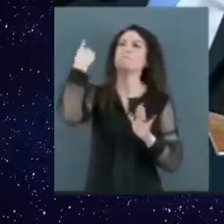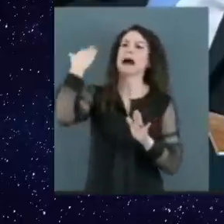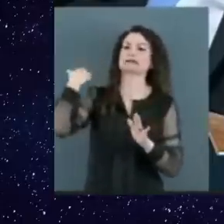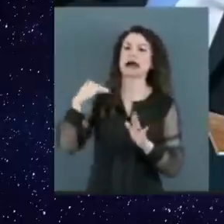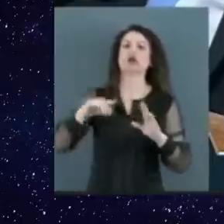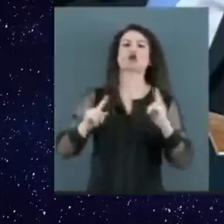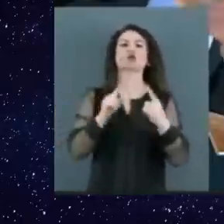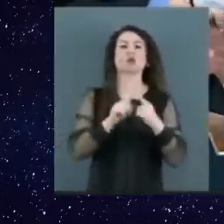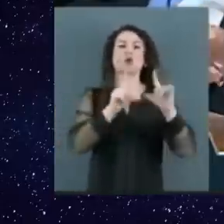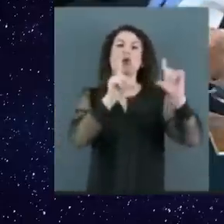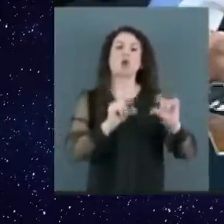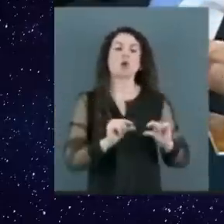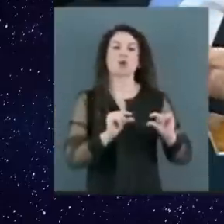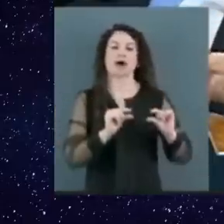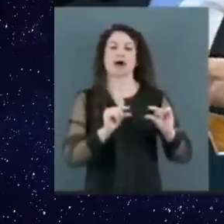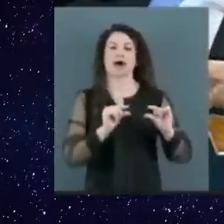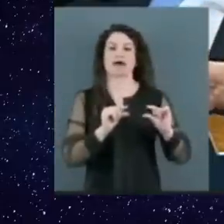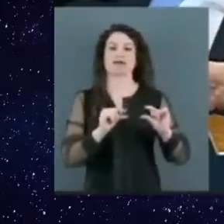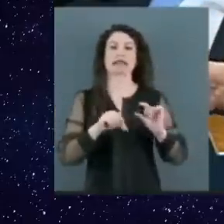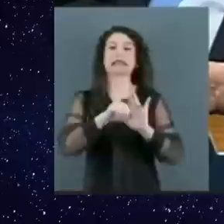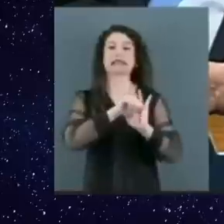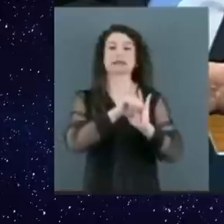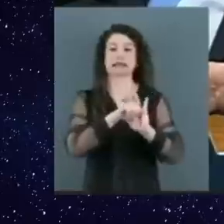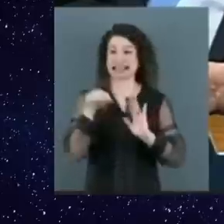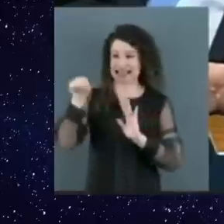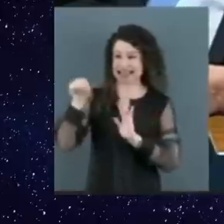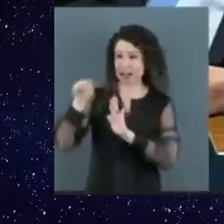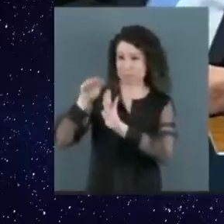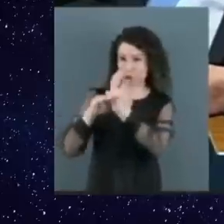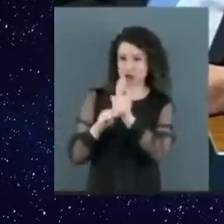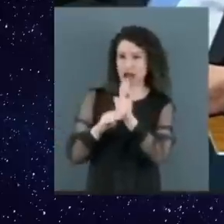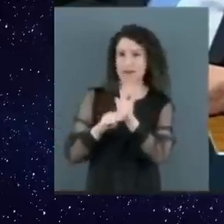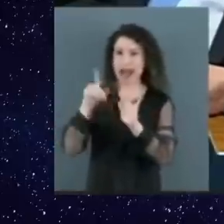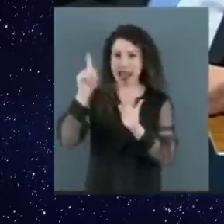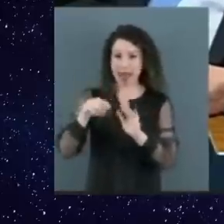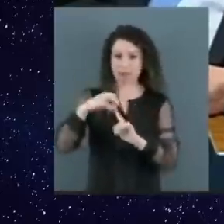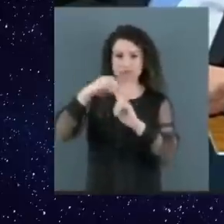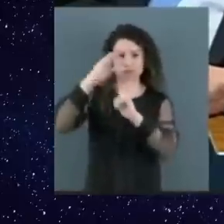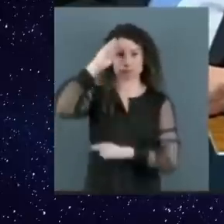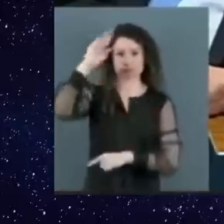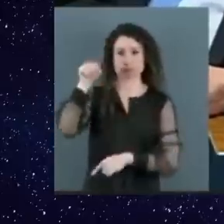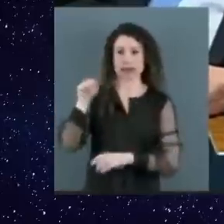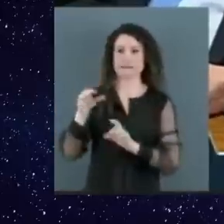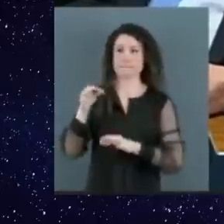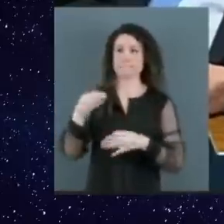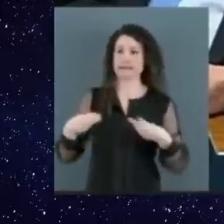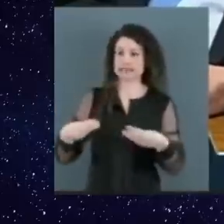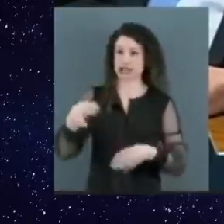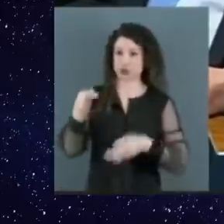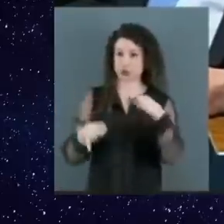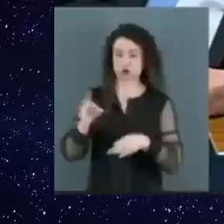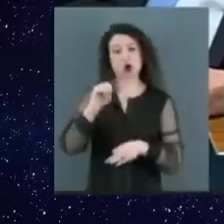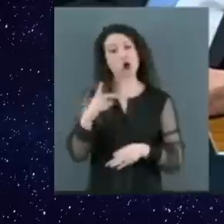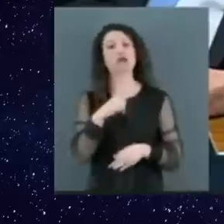criminalidade? Se esse programa é o carro-chefe do Ministério da Justiça ou se tem outras estratégias